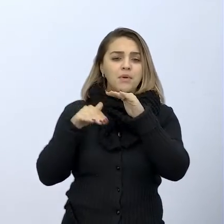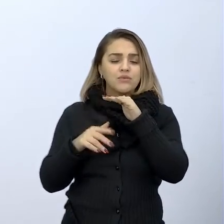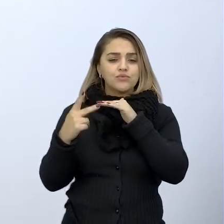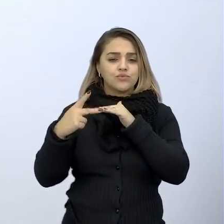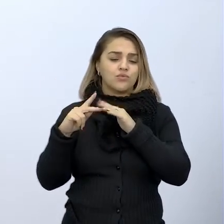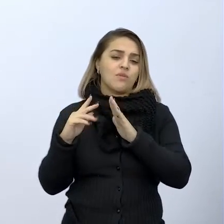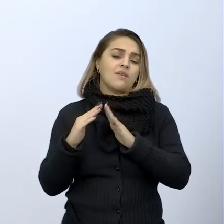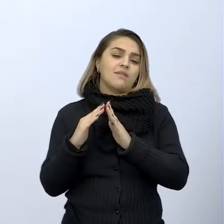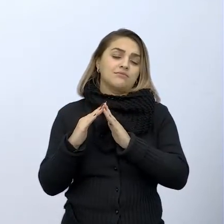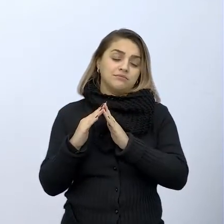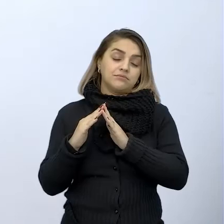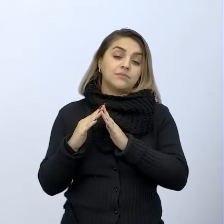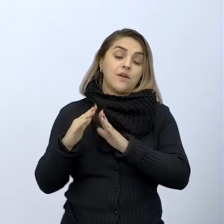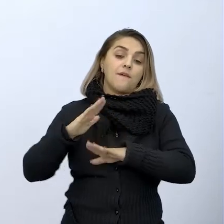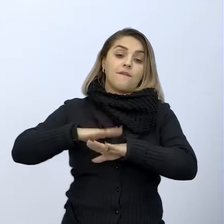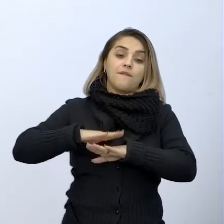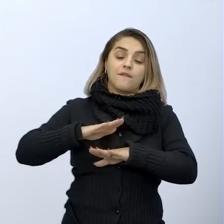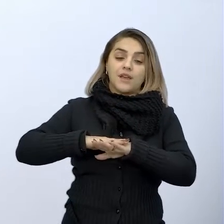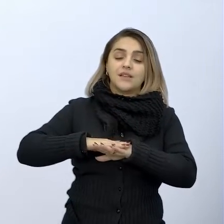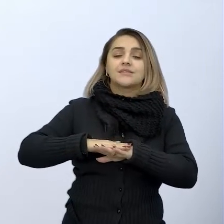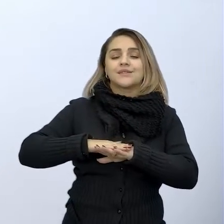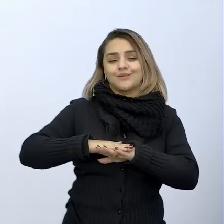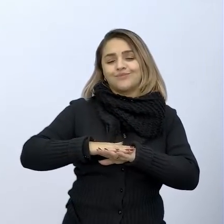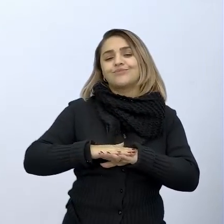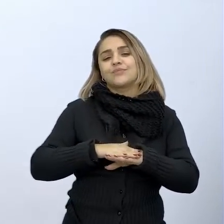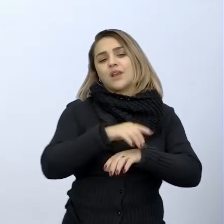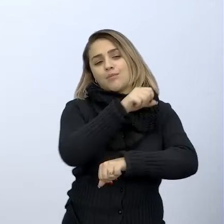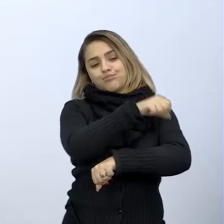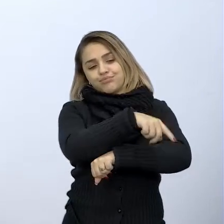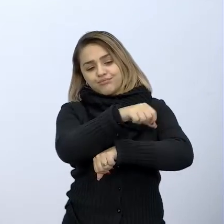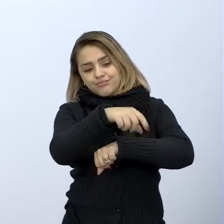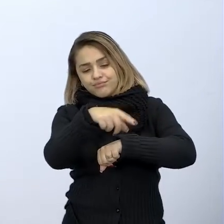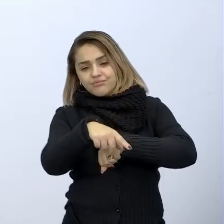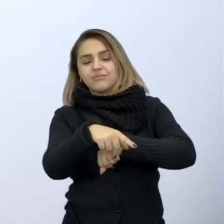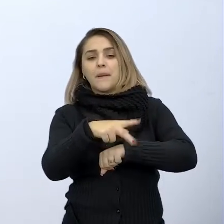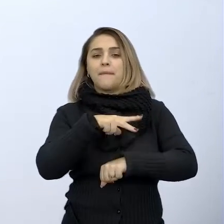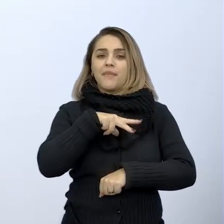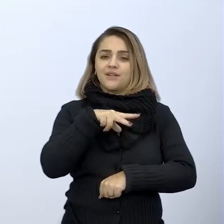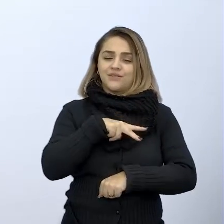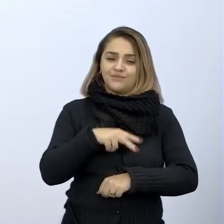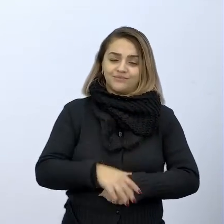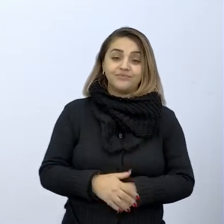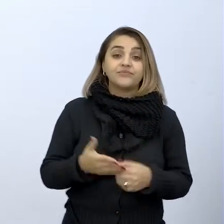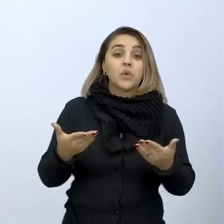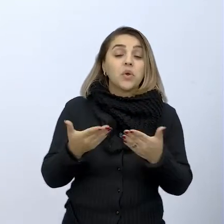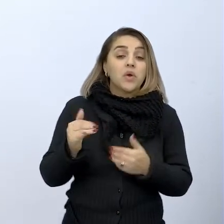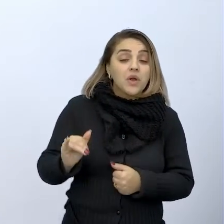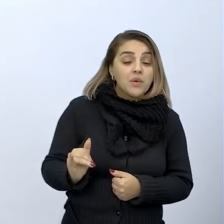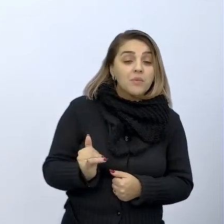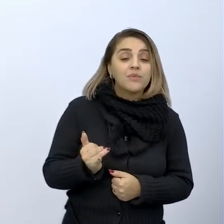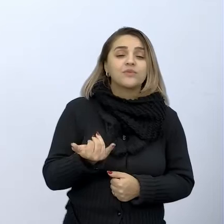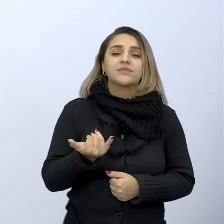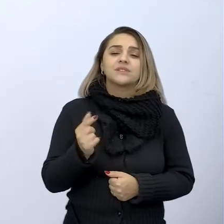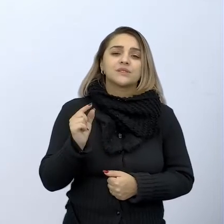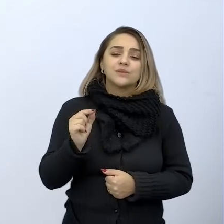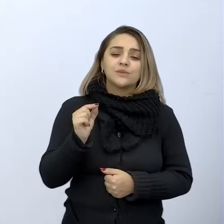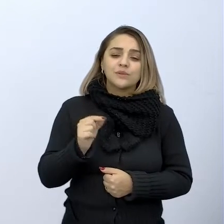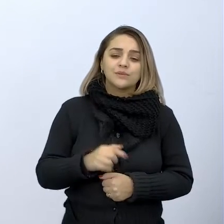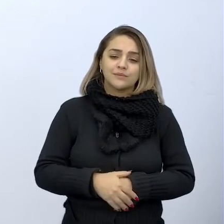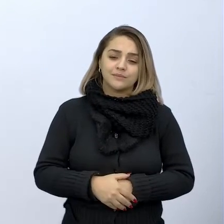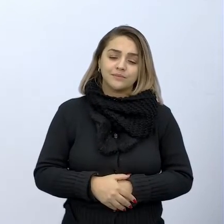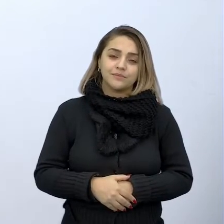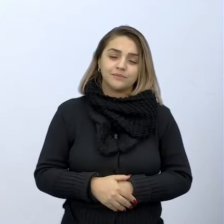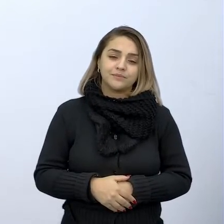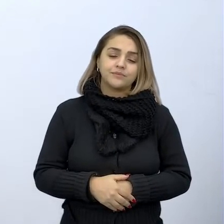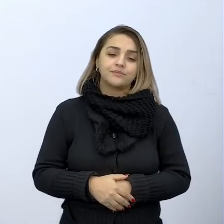despensa, ela é feita nesse modelo. Então, eu estou aqui aproveitando para